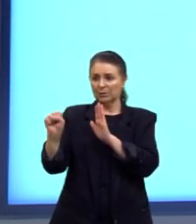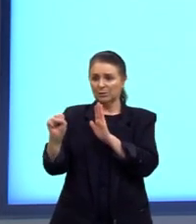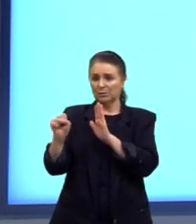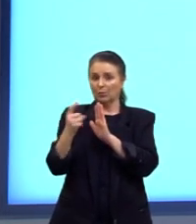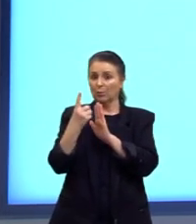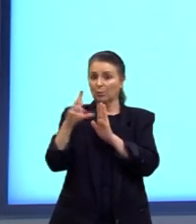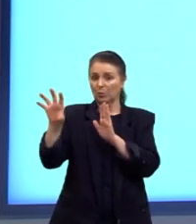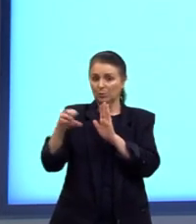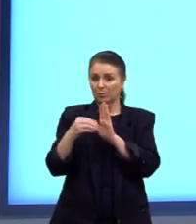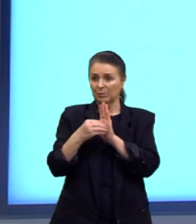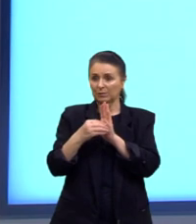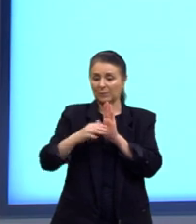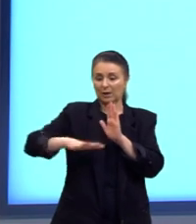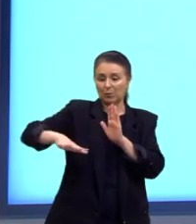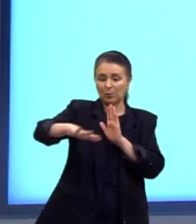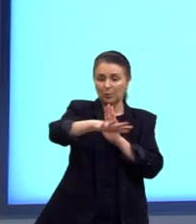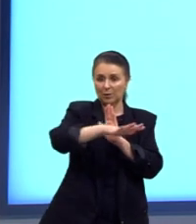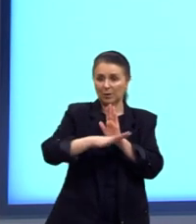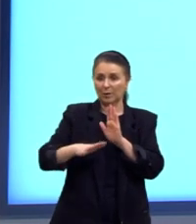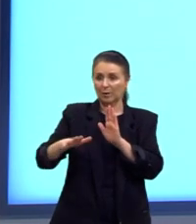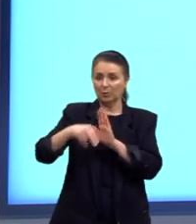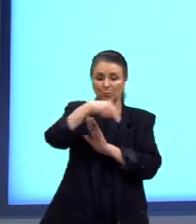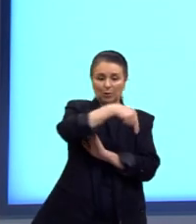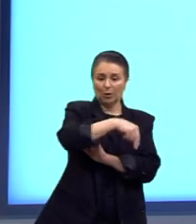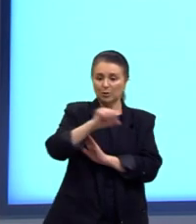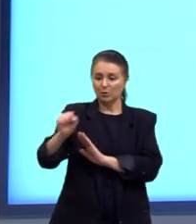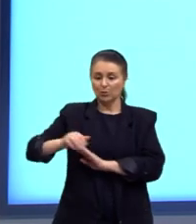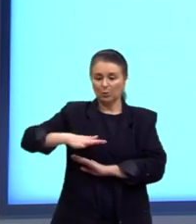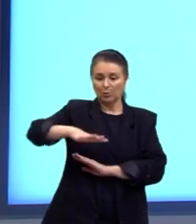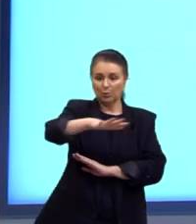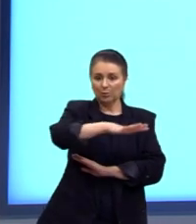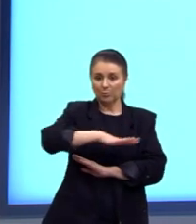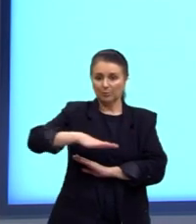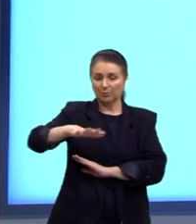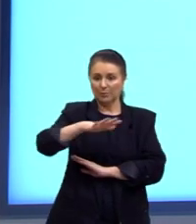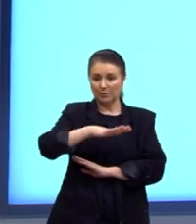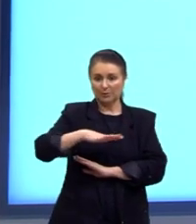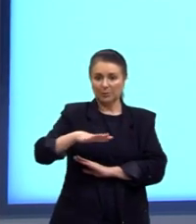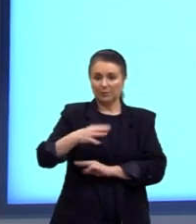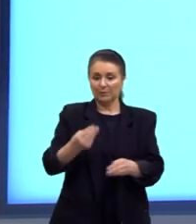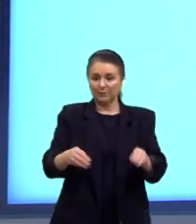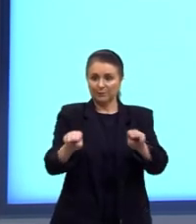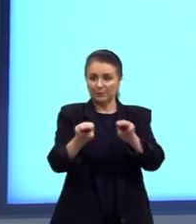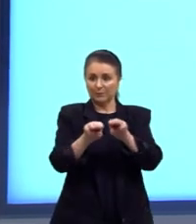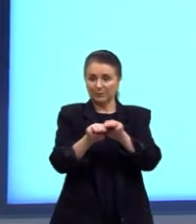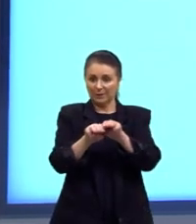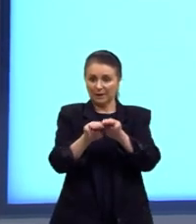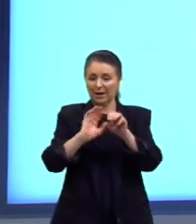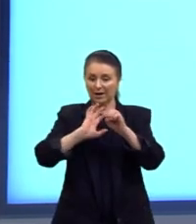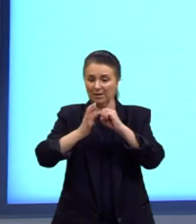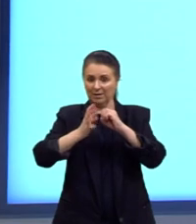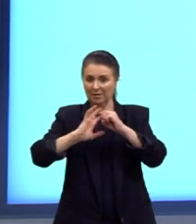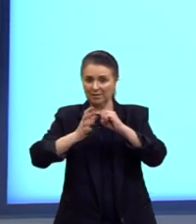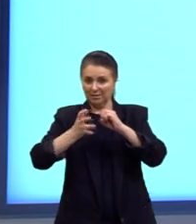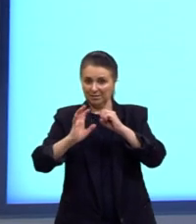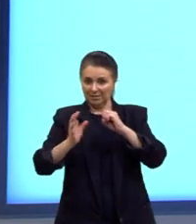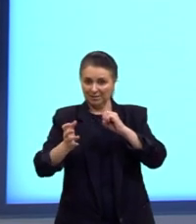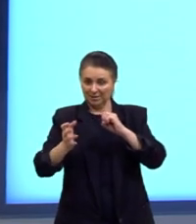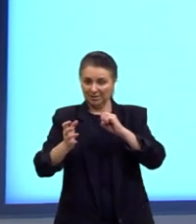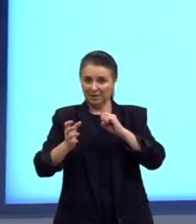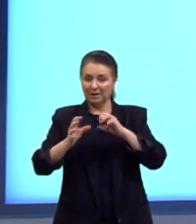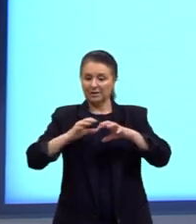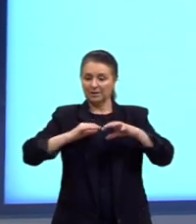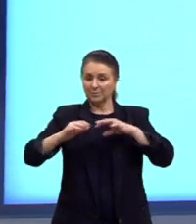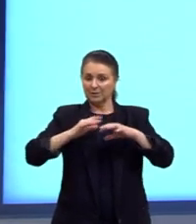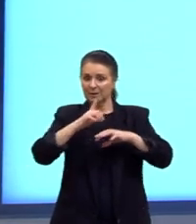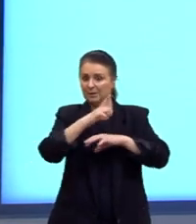gente tem, ó, o campo magnético, certo? Essa carga, ela está se movimentando em sentido de sair e